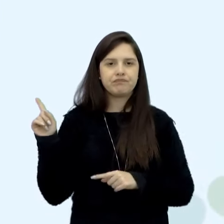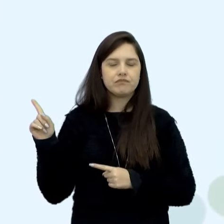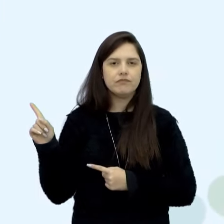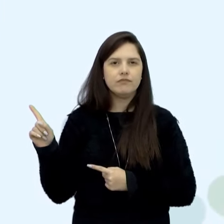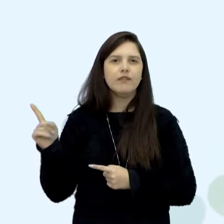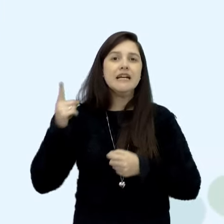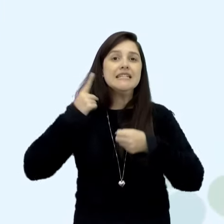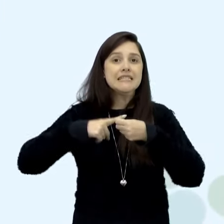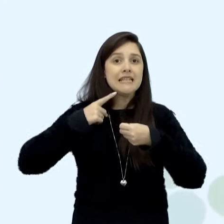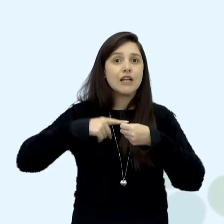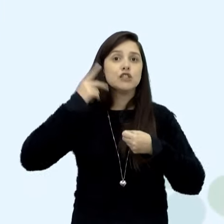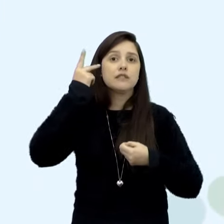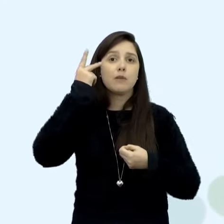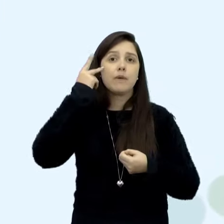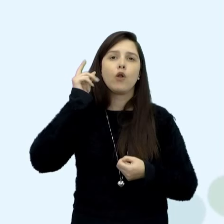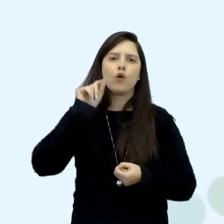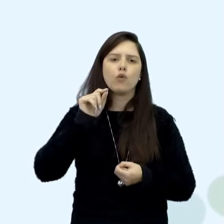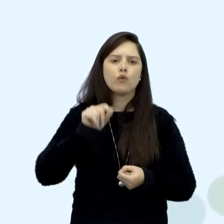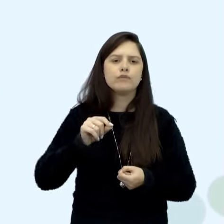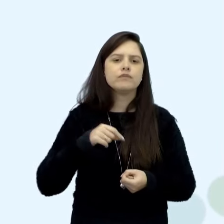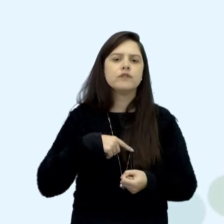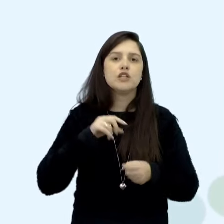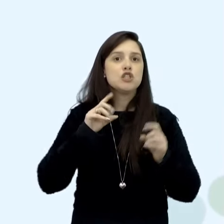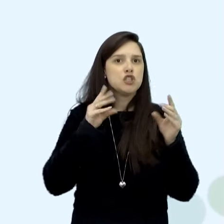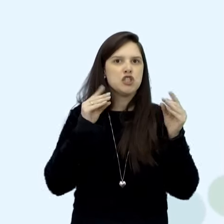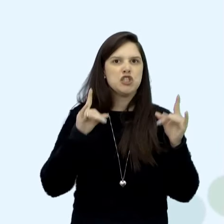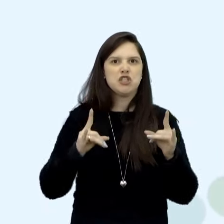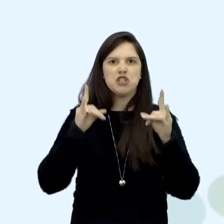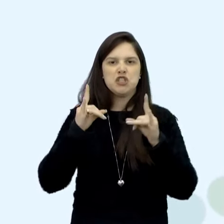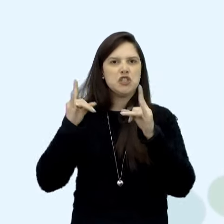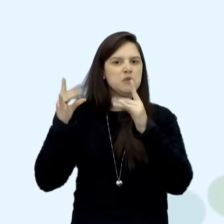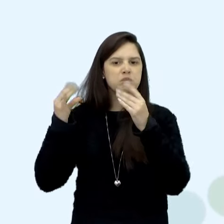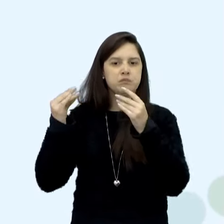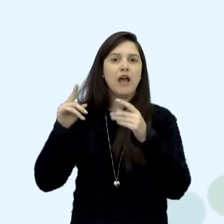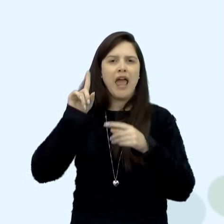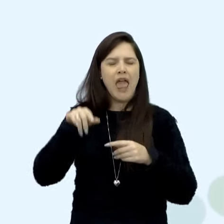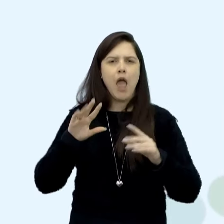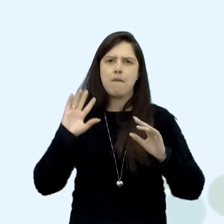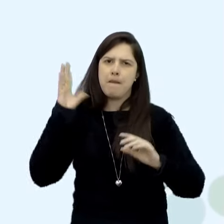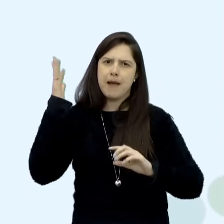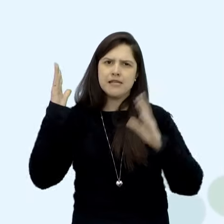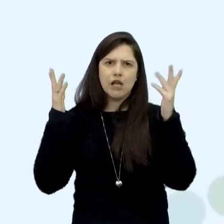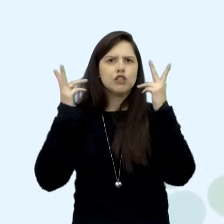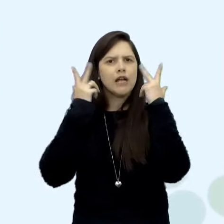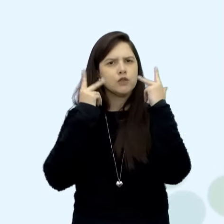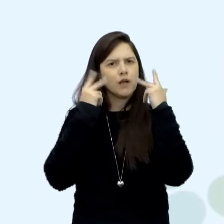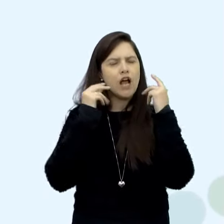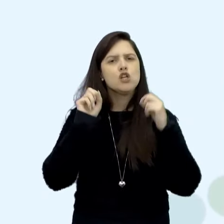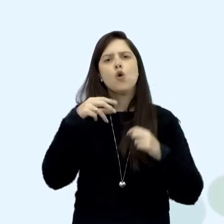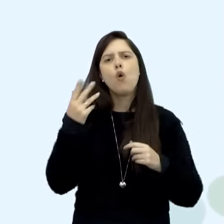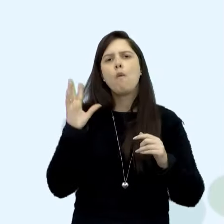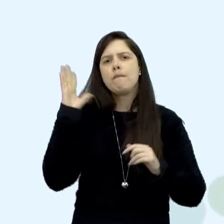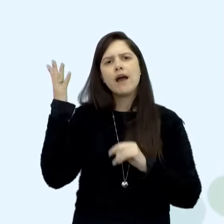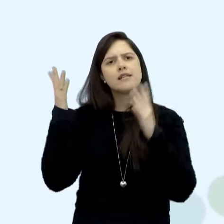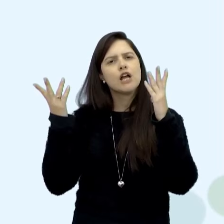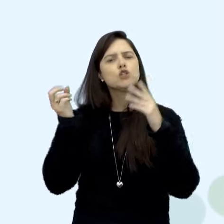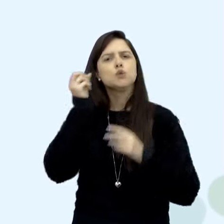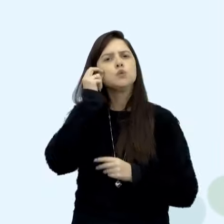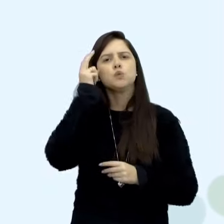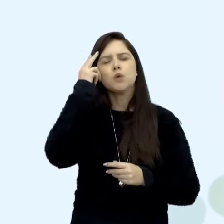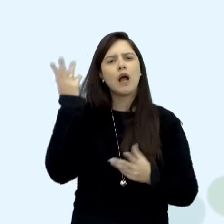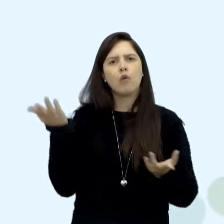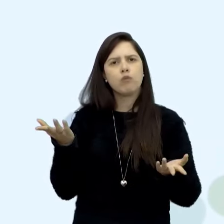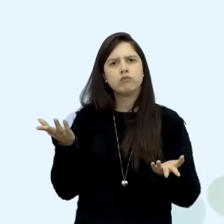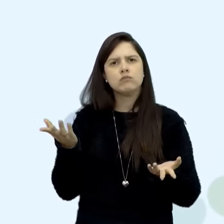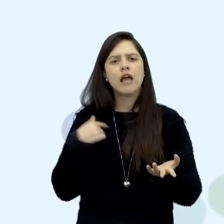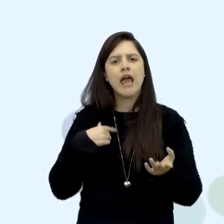A cidade de São Paulo, né? Cheia de prédios. Ela é uma paisagem natural ou uma paisagem cultural? Essa aqui